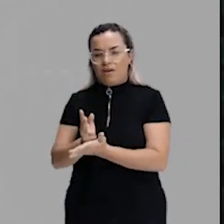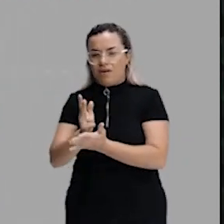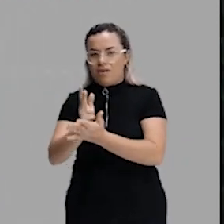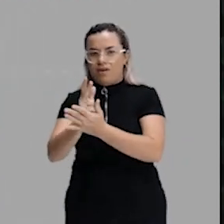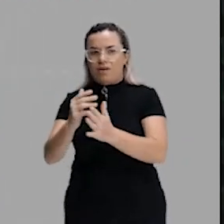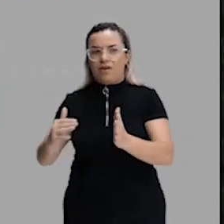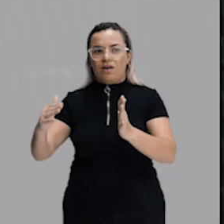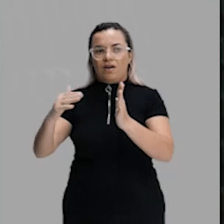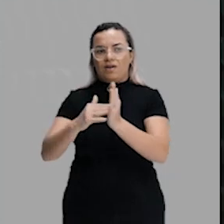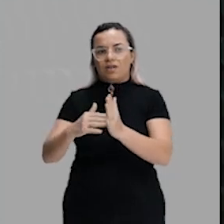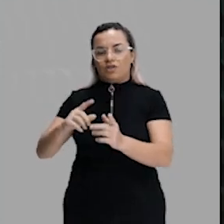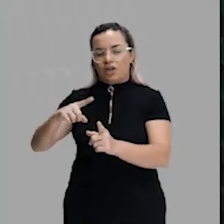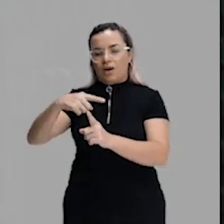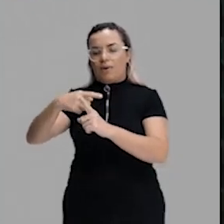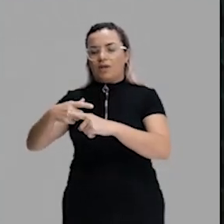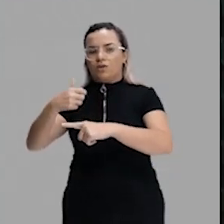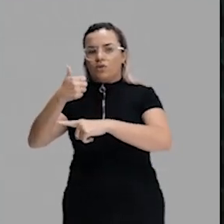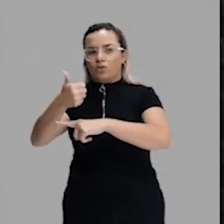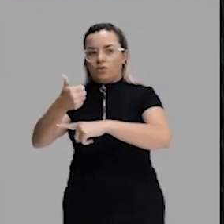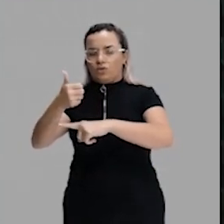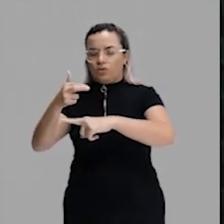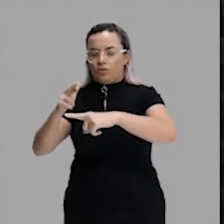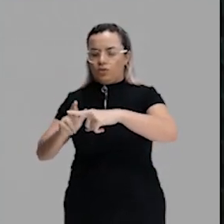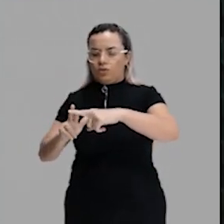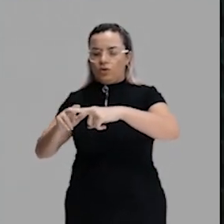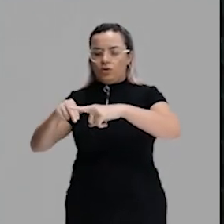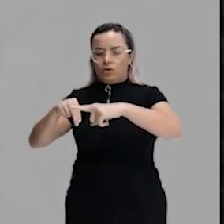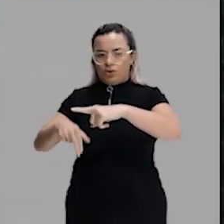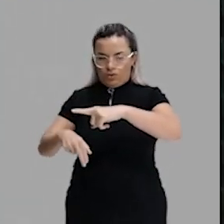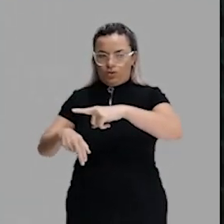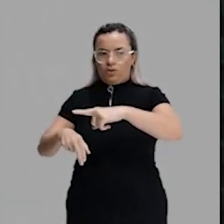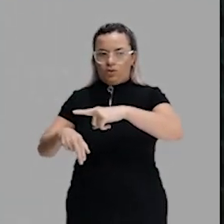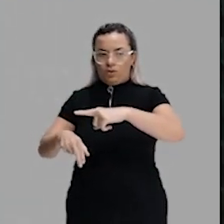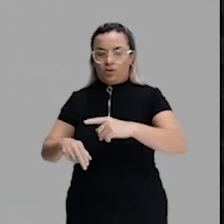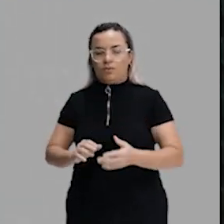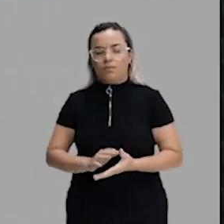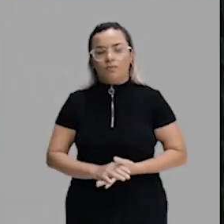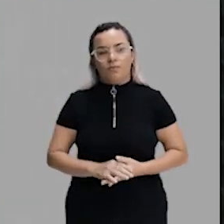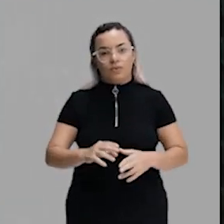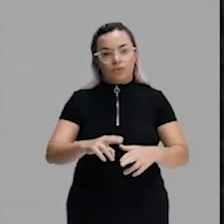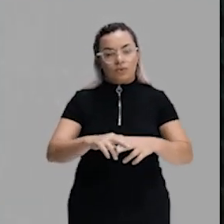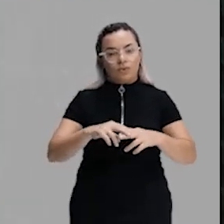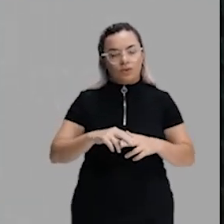Rn. Ou seja, para a associação em paralelo,